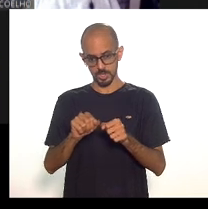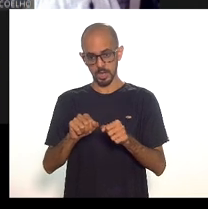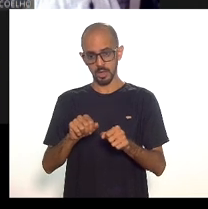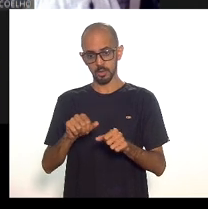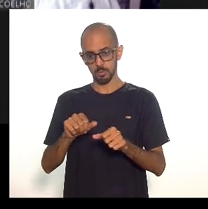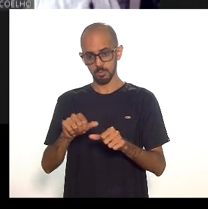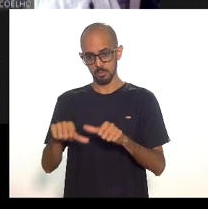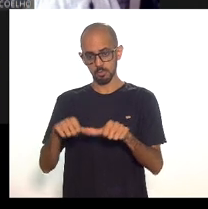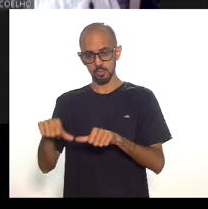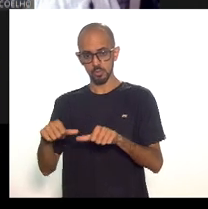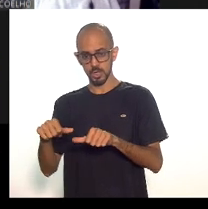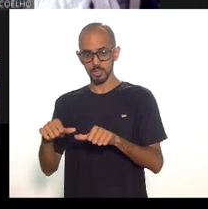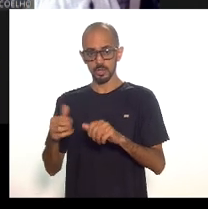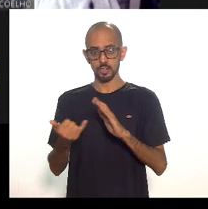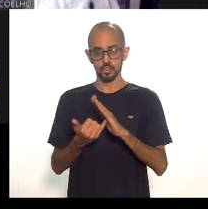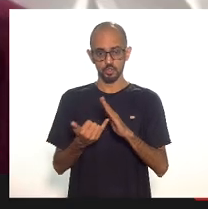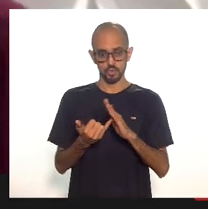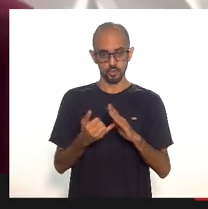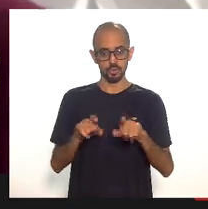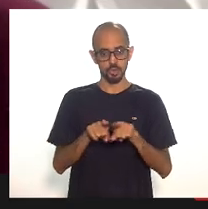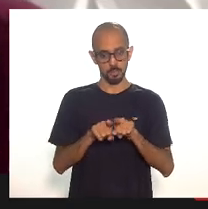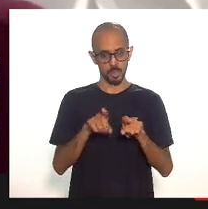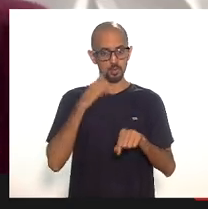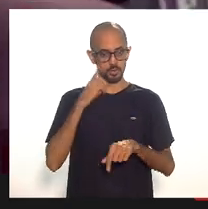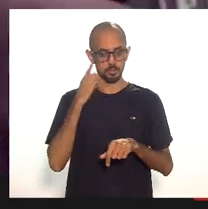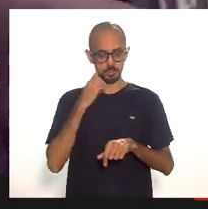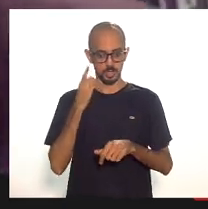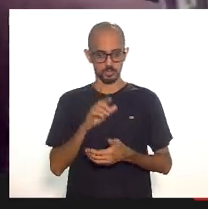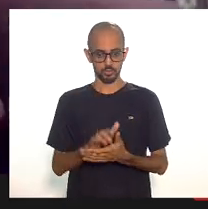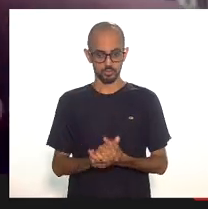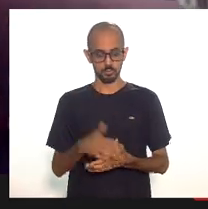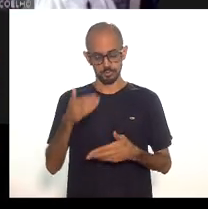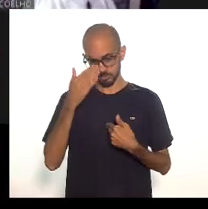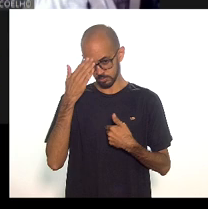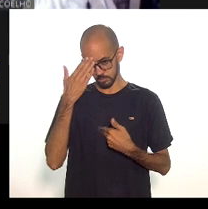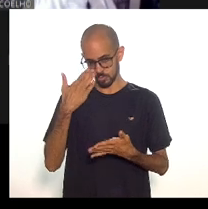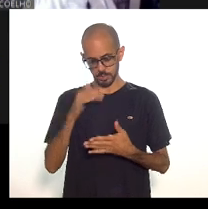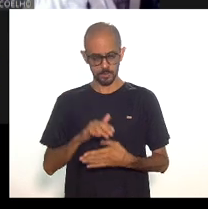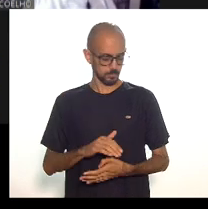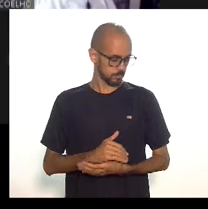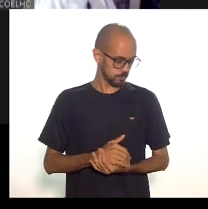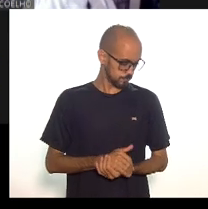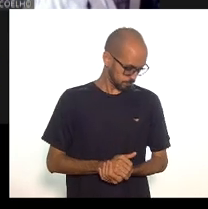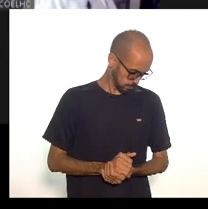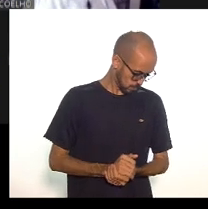só as instituições, como também os parlamentares. Obrigado, Marta.